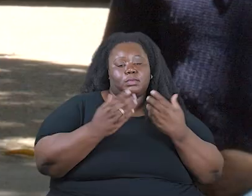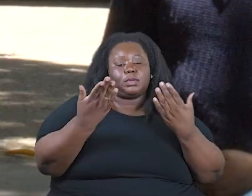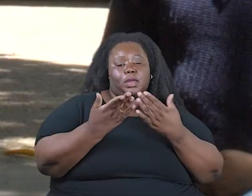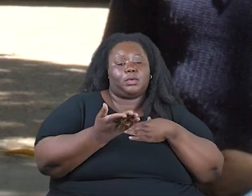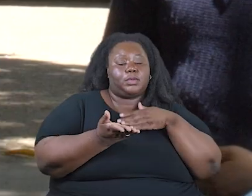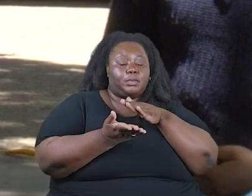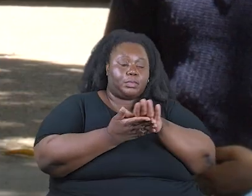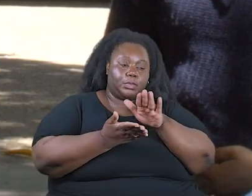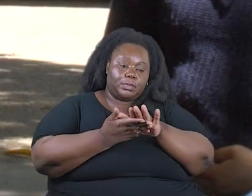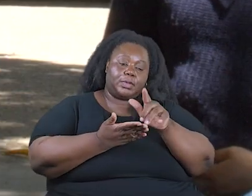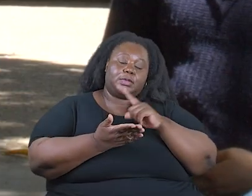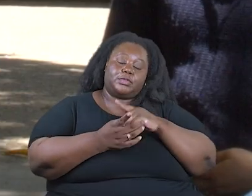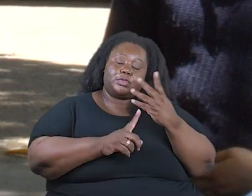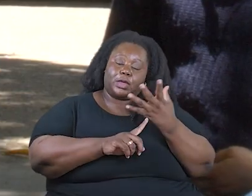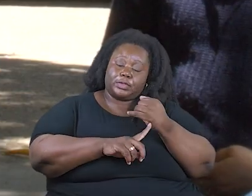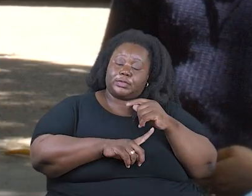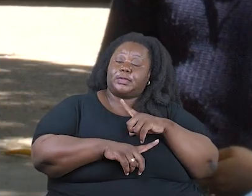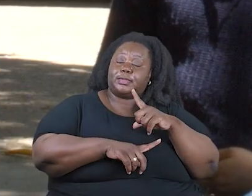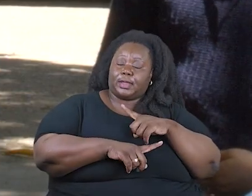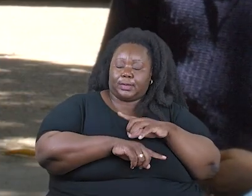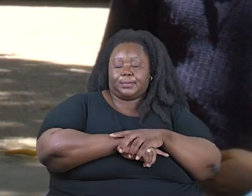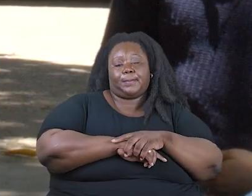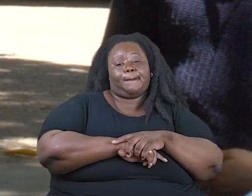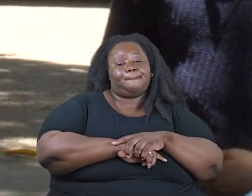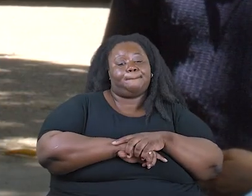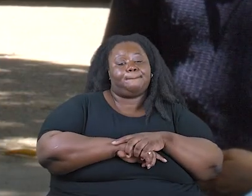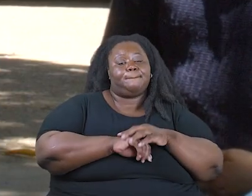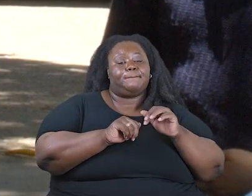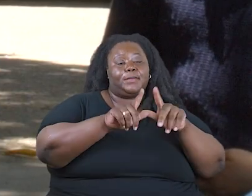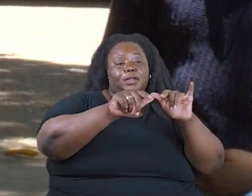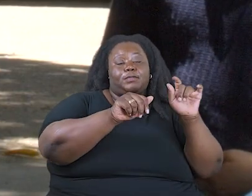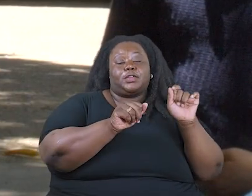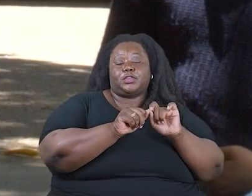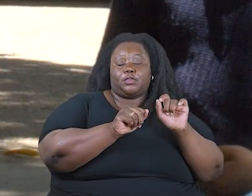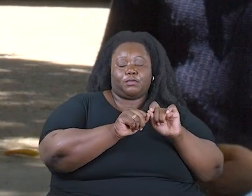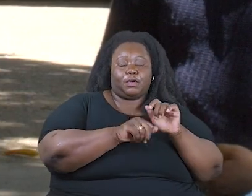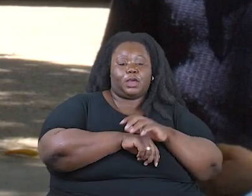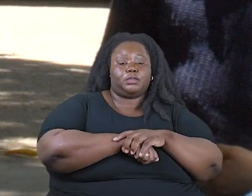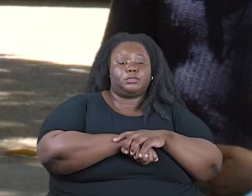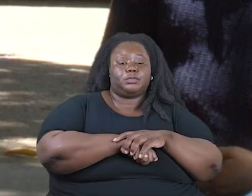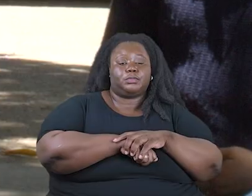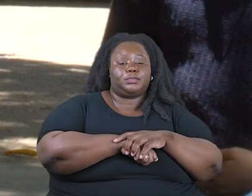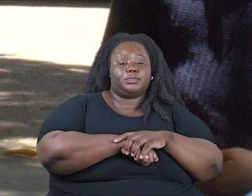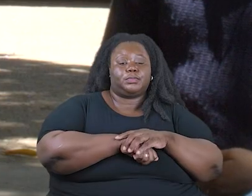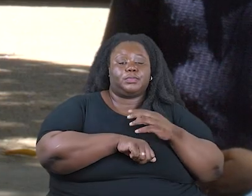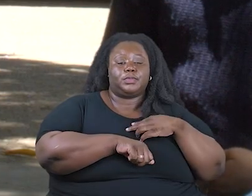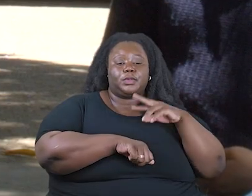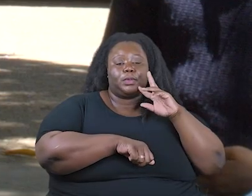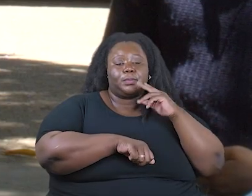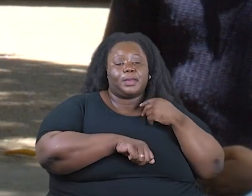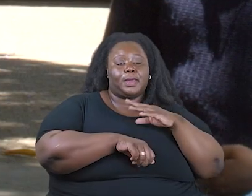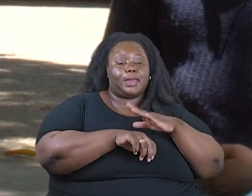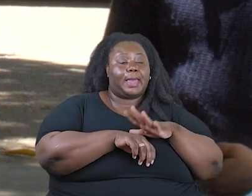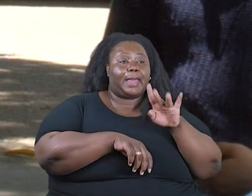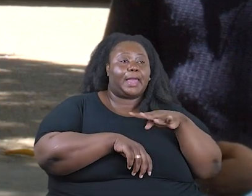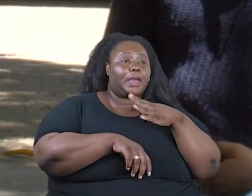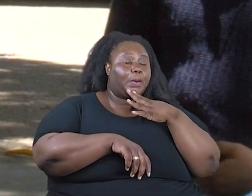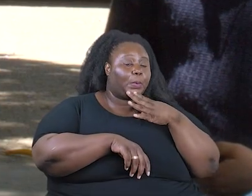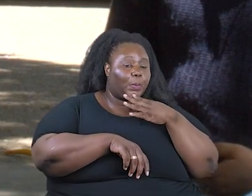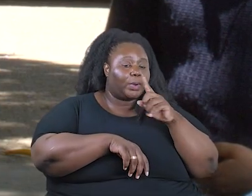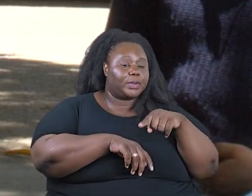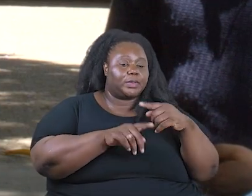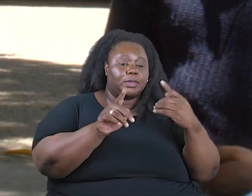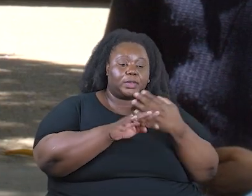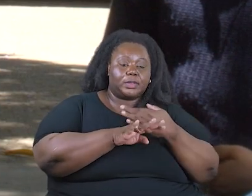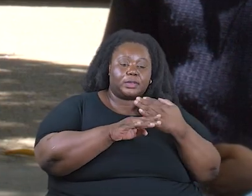Agora, publicação de artista, a gente tem, nessas viagens que eu faço, Belo Horizonte, ela